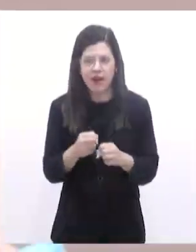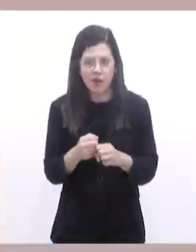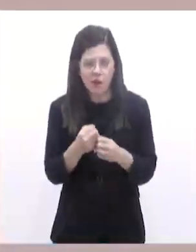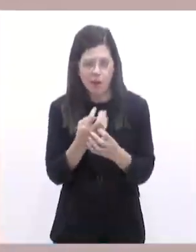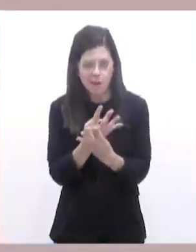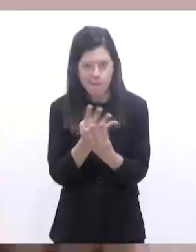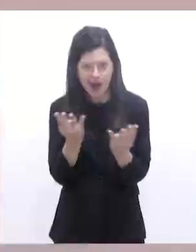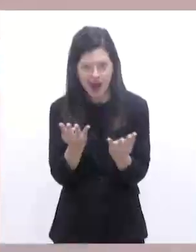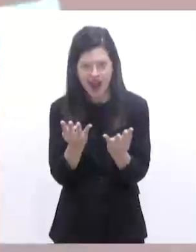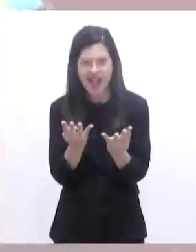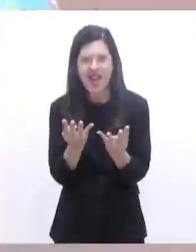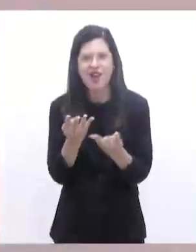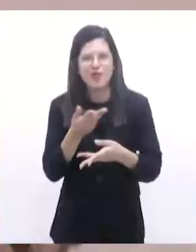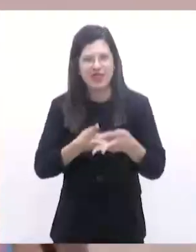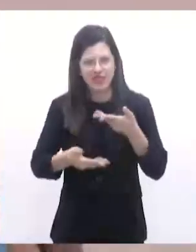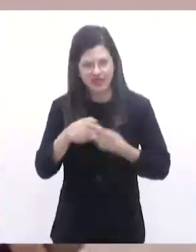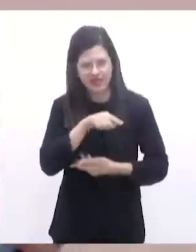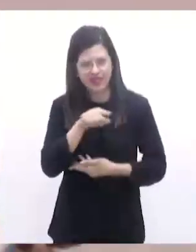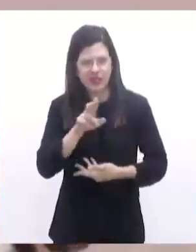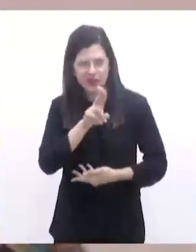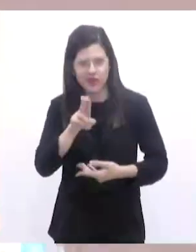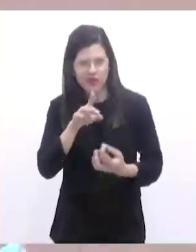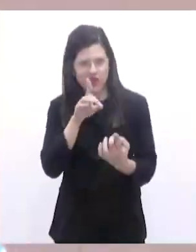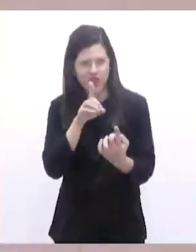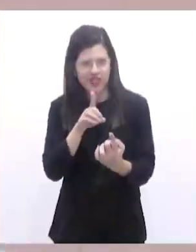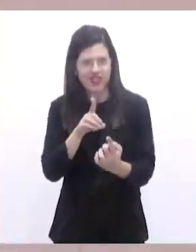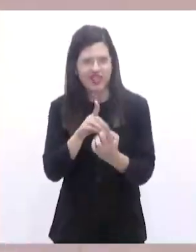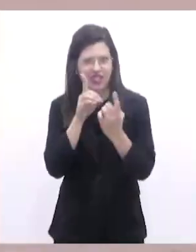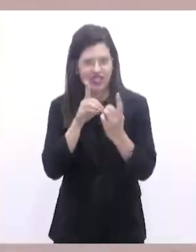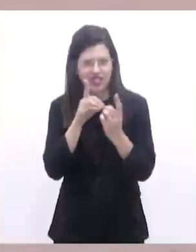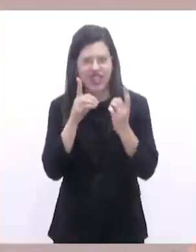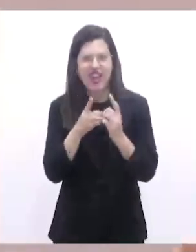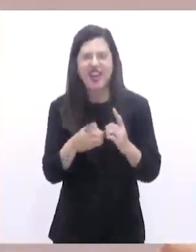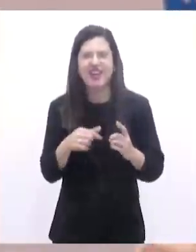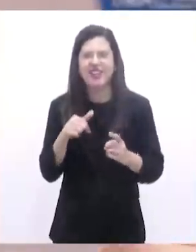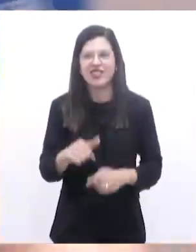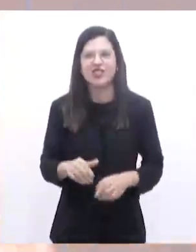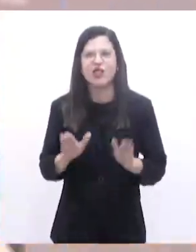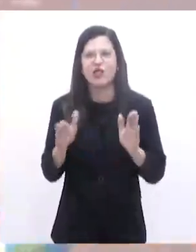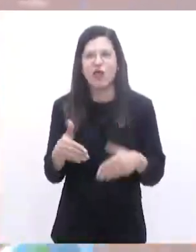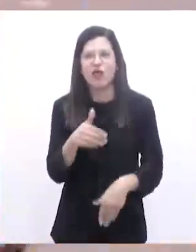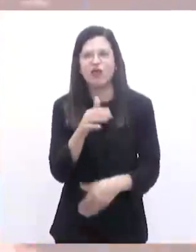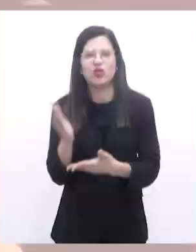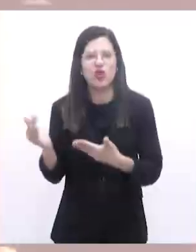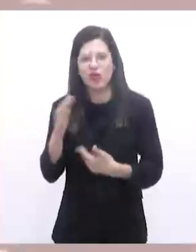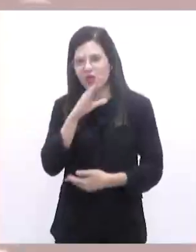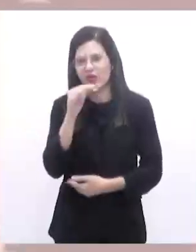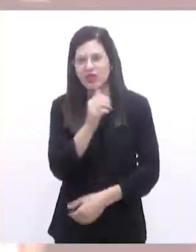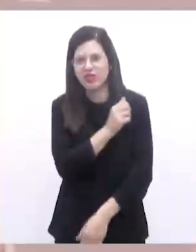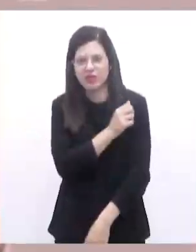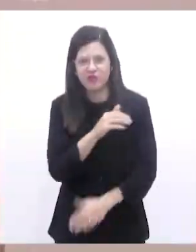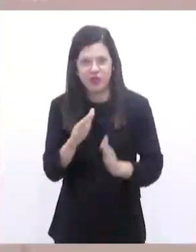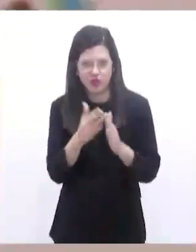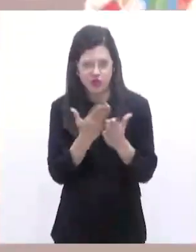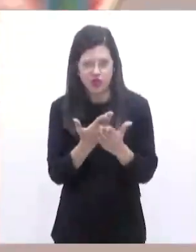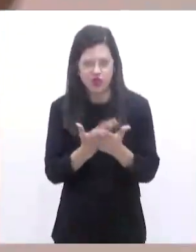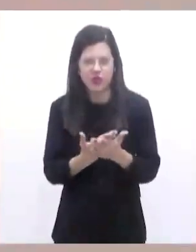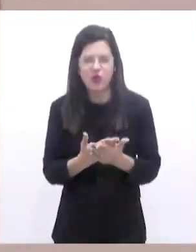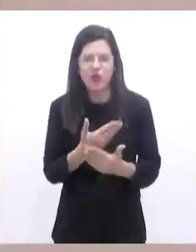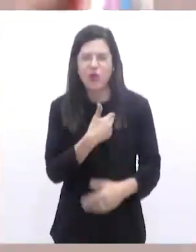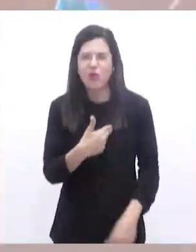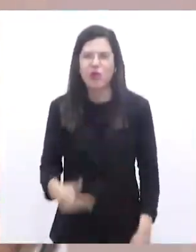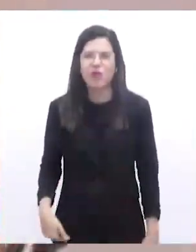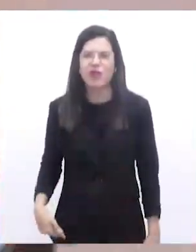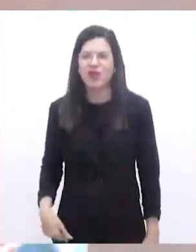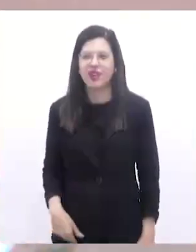esse baralho na didática, justamente com esse rolezinho que é voltado para jovens e adolescentes das escolas públicas? Então, sim, o rolezinho também, assim como o rolé já